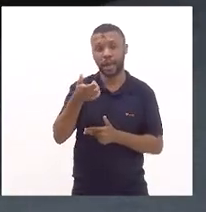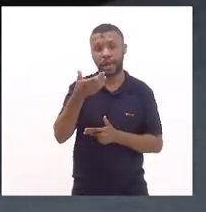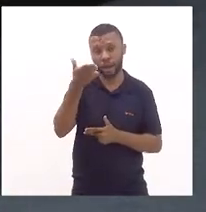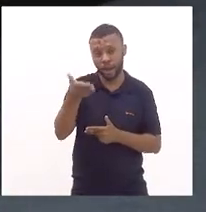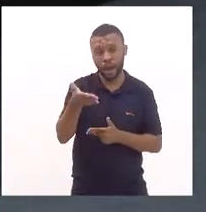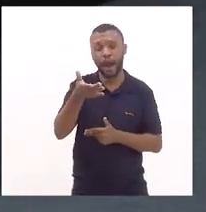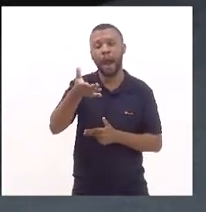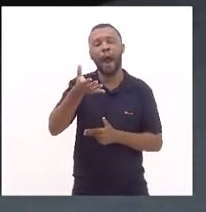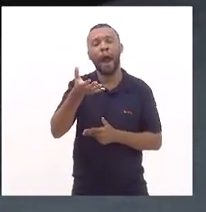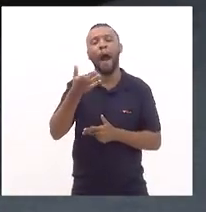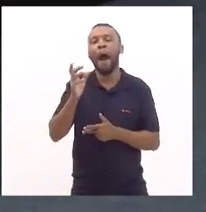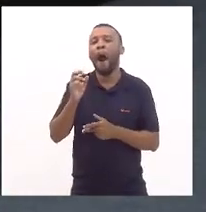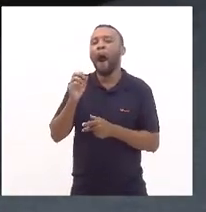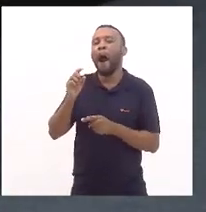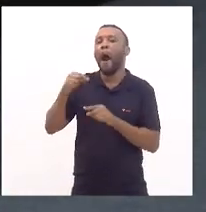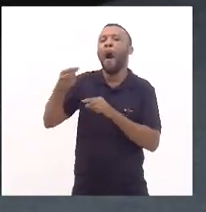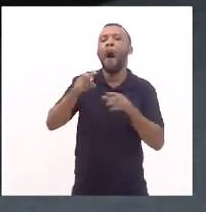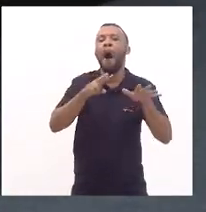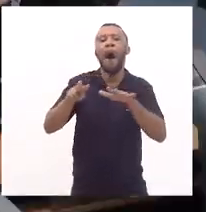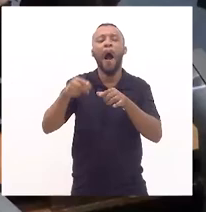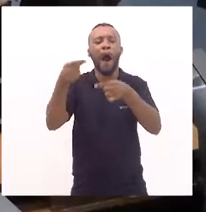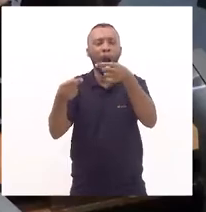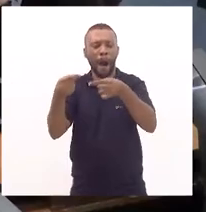pauta na semana que vem. Próxima. Obrigada.